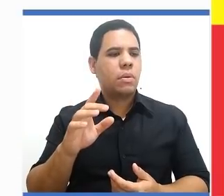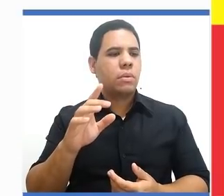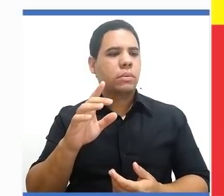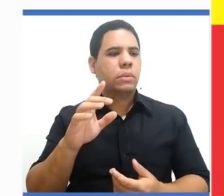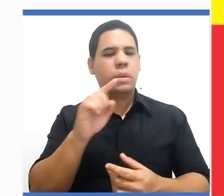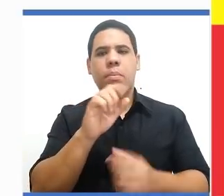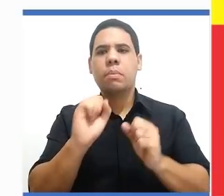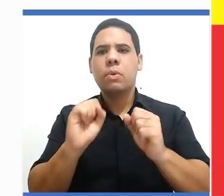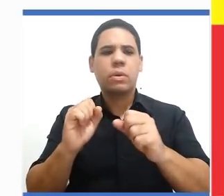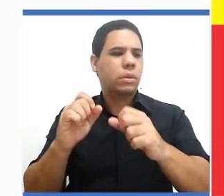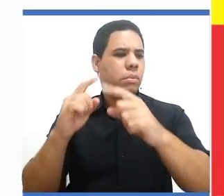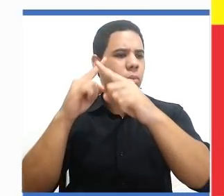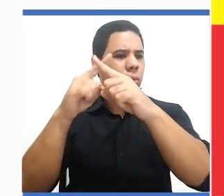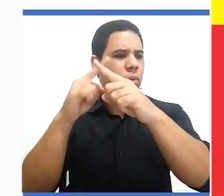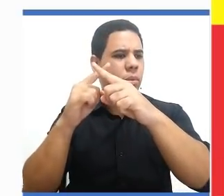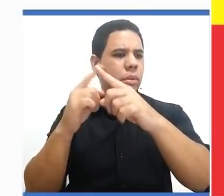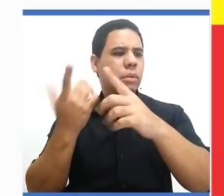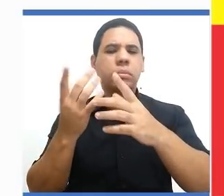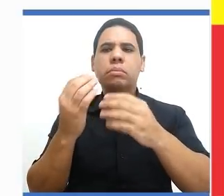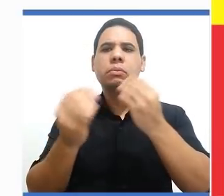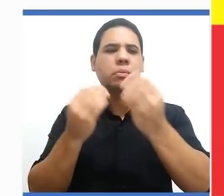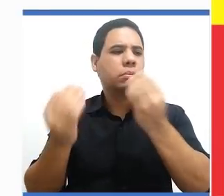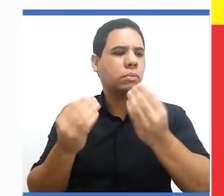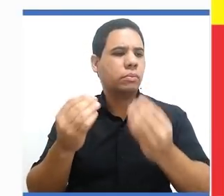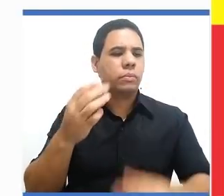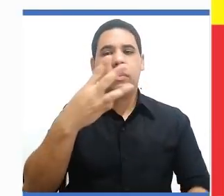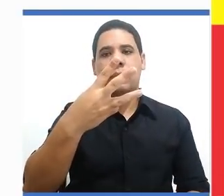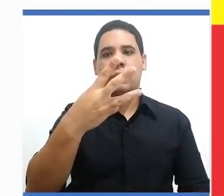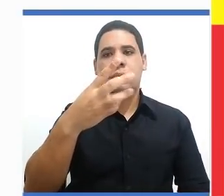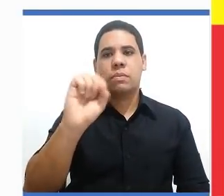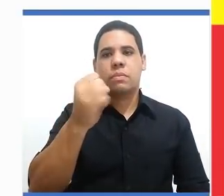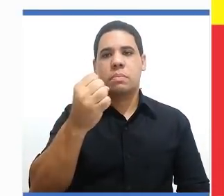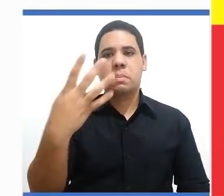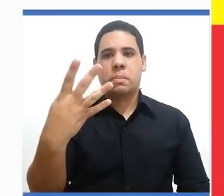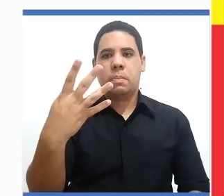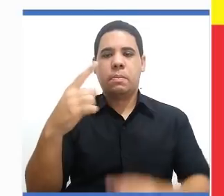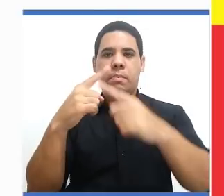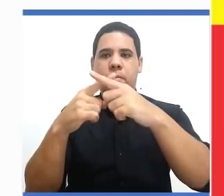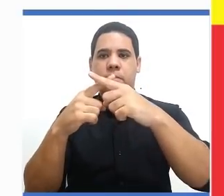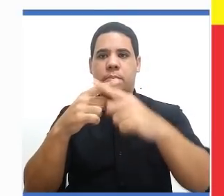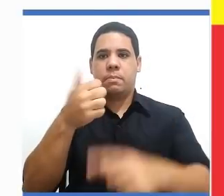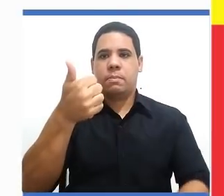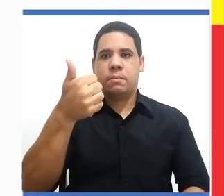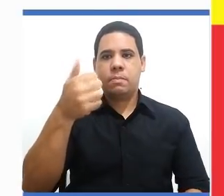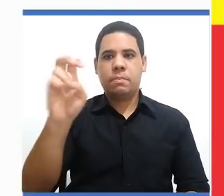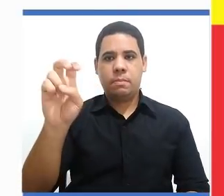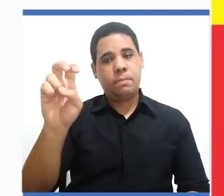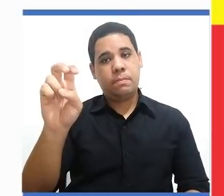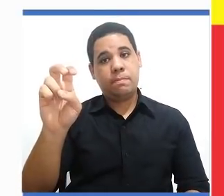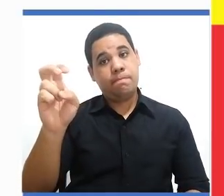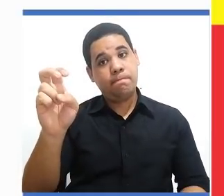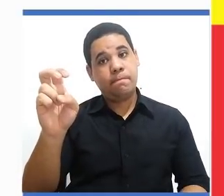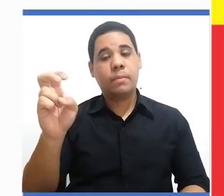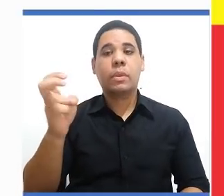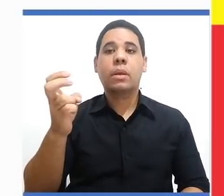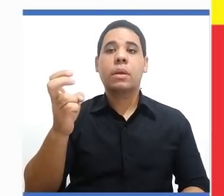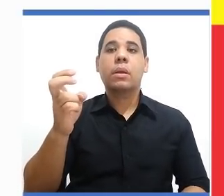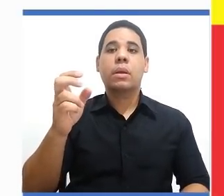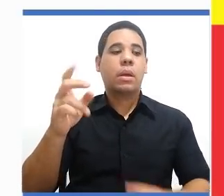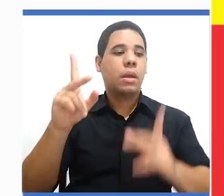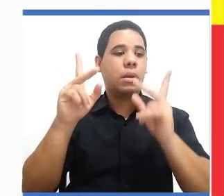384 equivale a quantos? É só você realizar essa multiplicação. 384 vezes